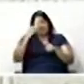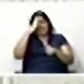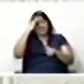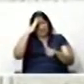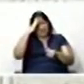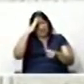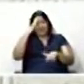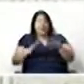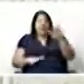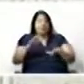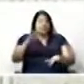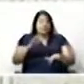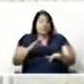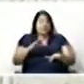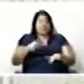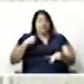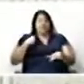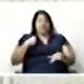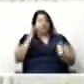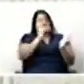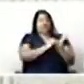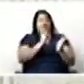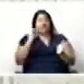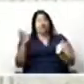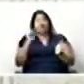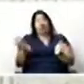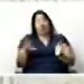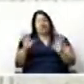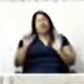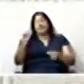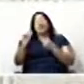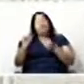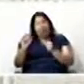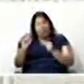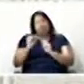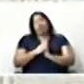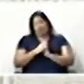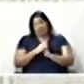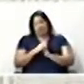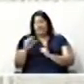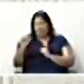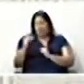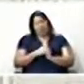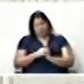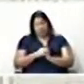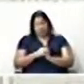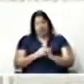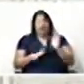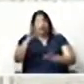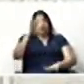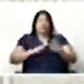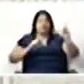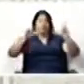sai pela porta dos fundos. Mas isso é um número muito menor, muito menor. Às vezes a